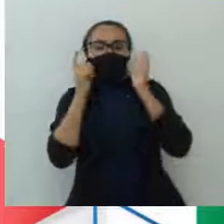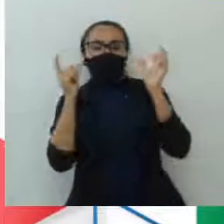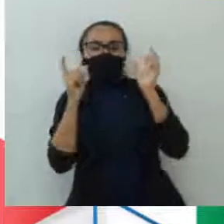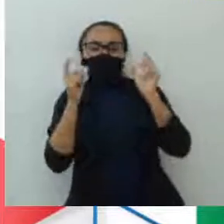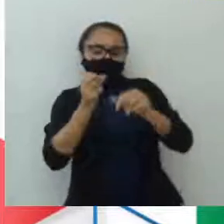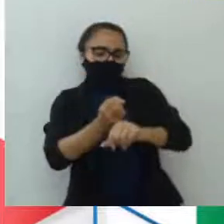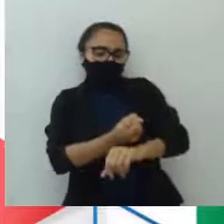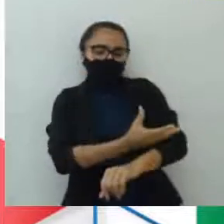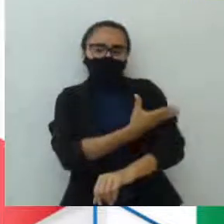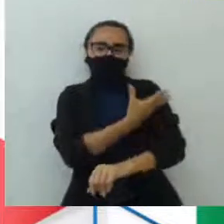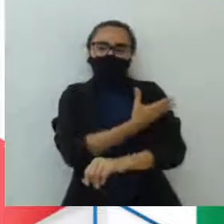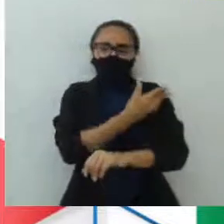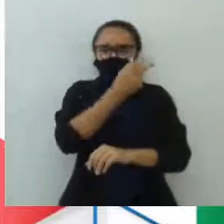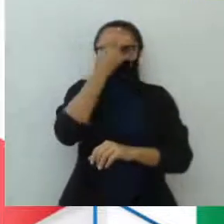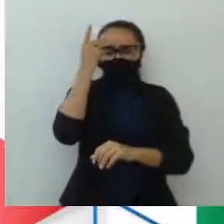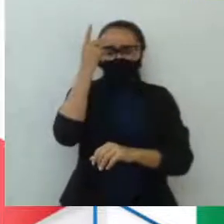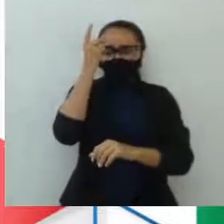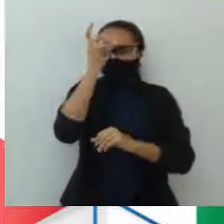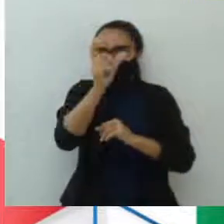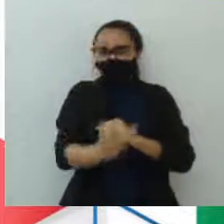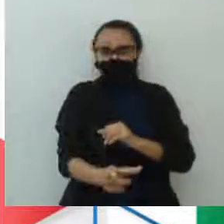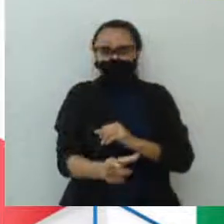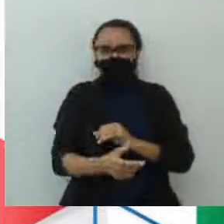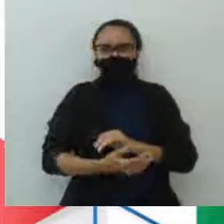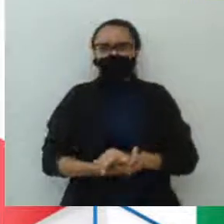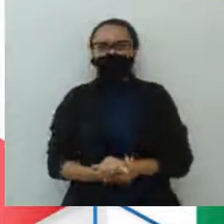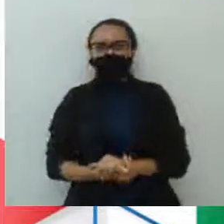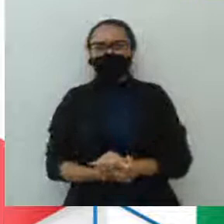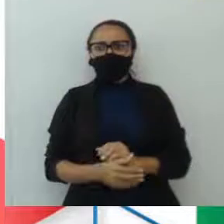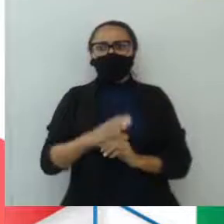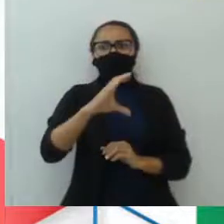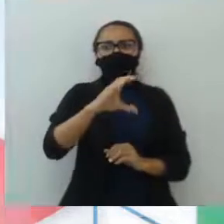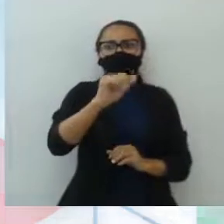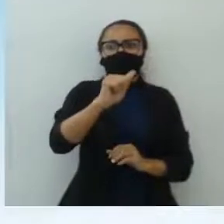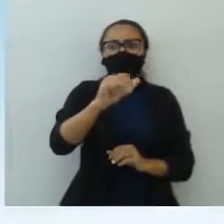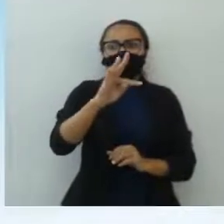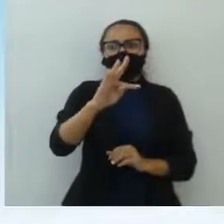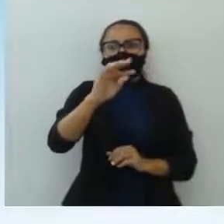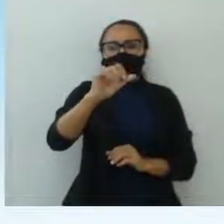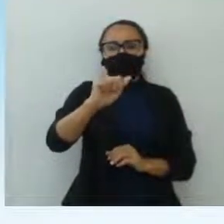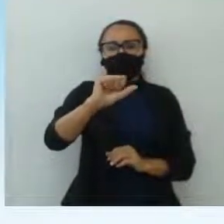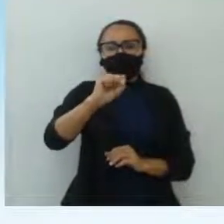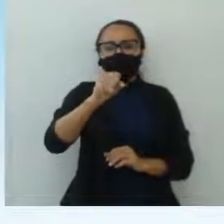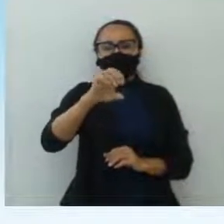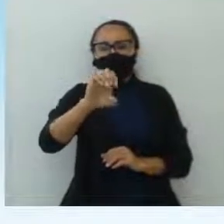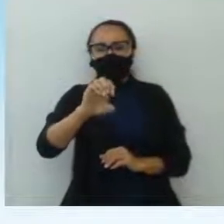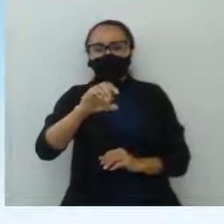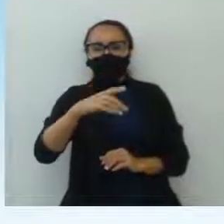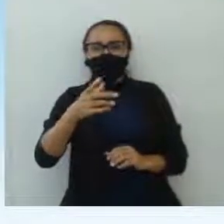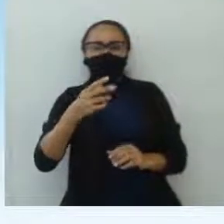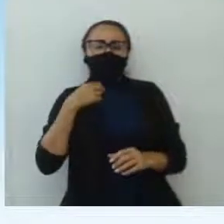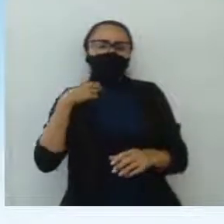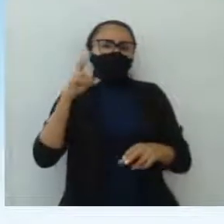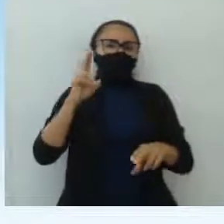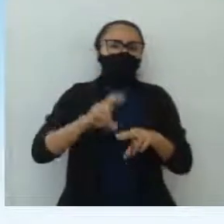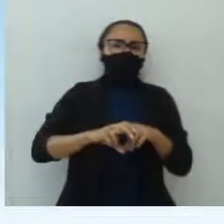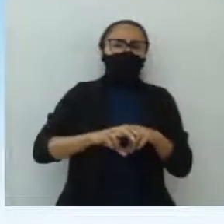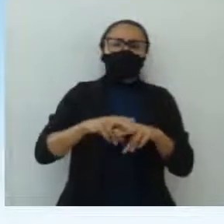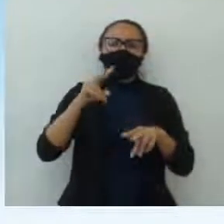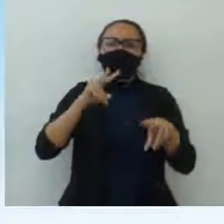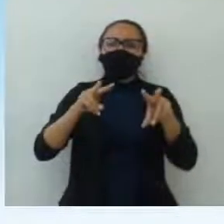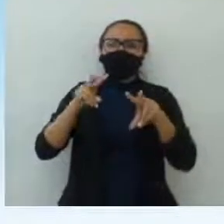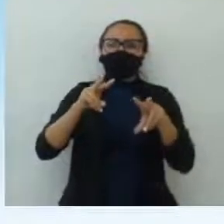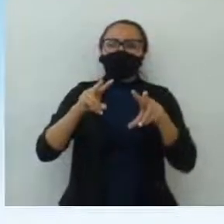emoção na plateia, um fenômeno chamado catarse. É quando você senta, assiste a um espetáculo, se identifica a tal ponto e